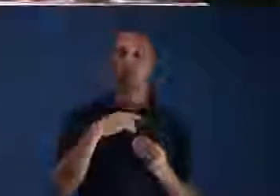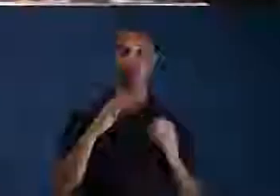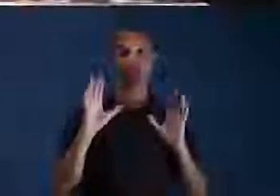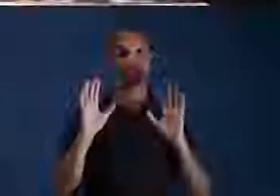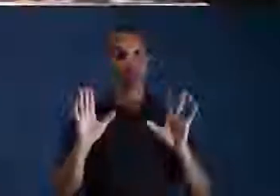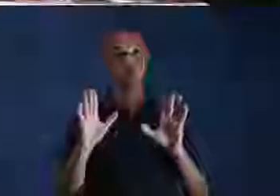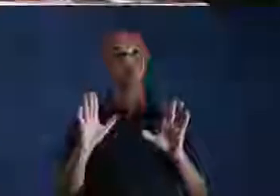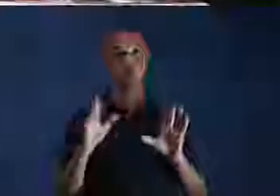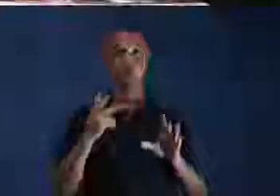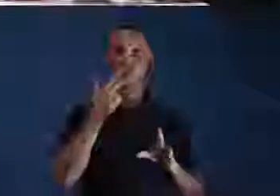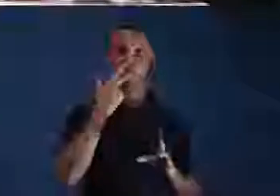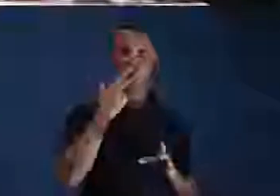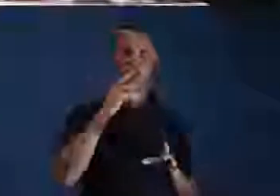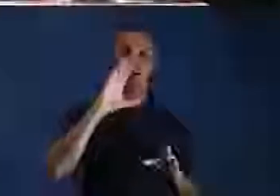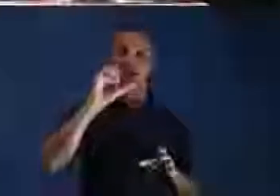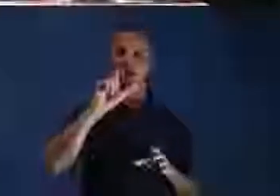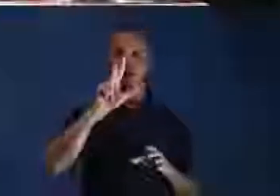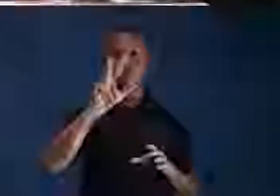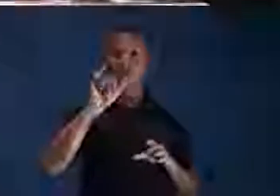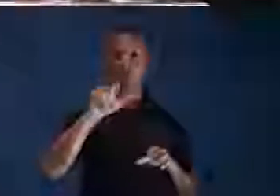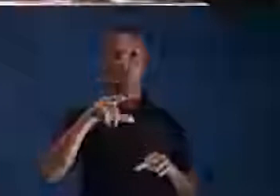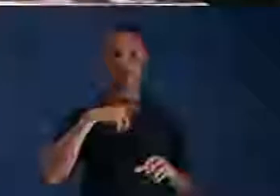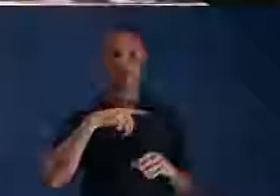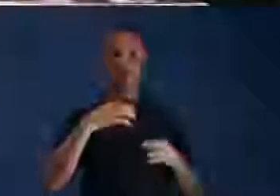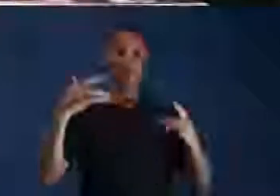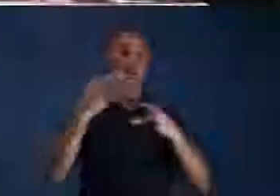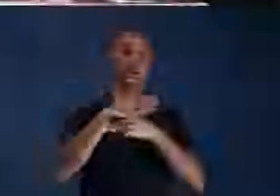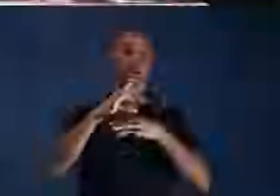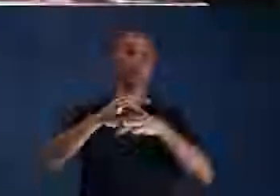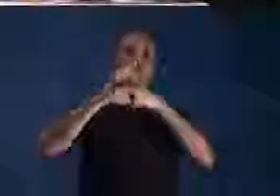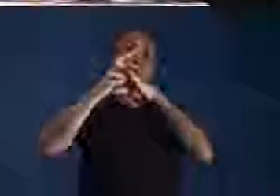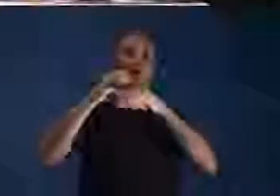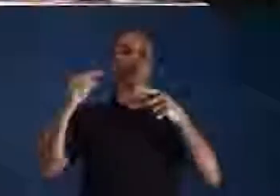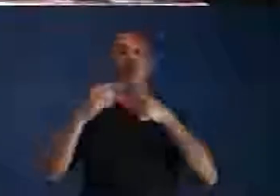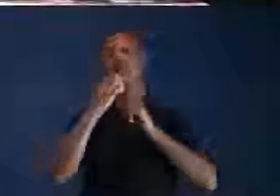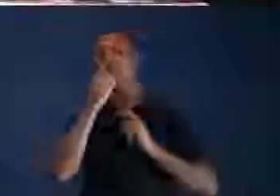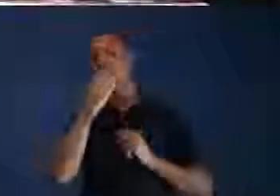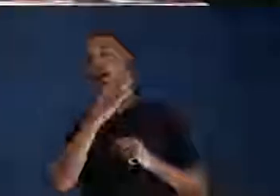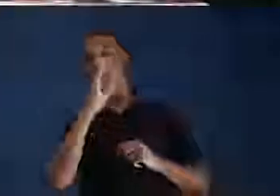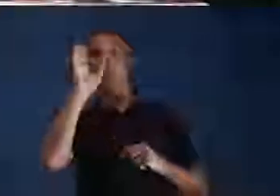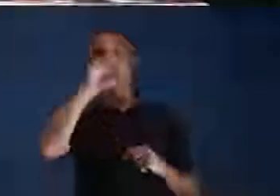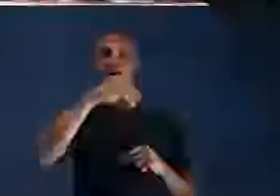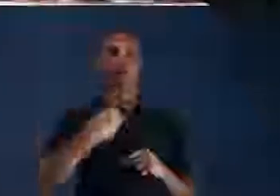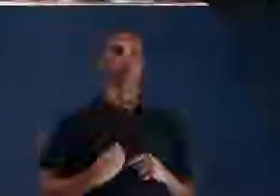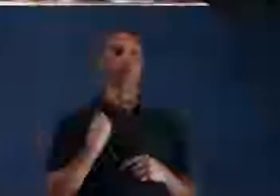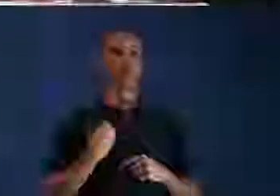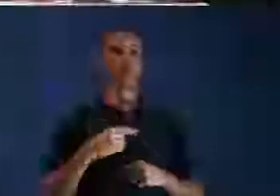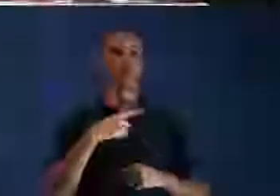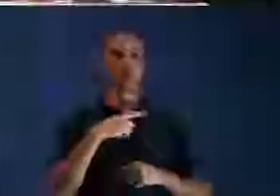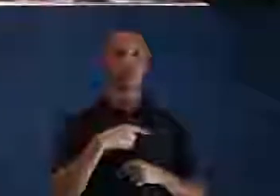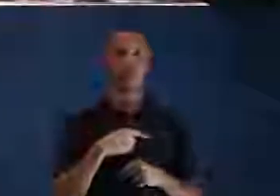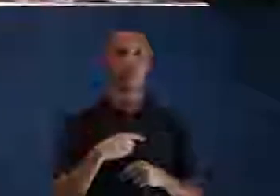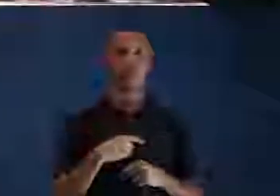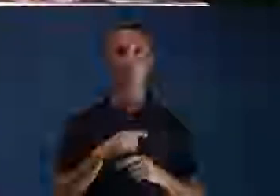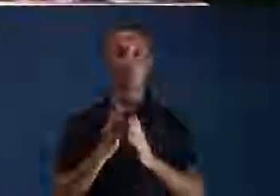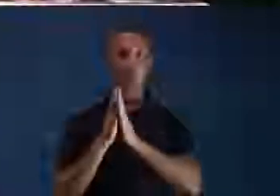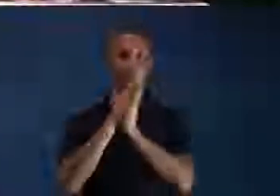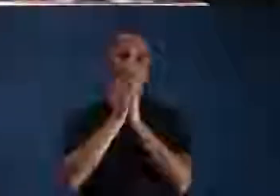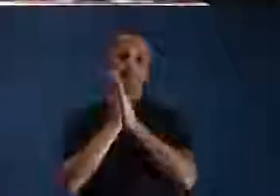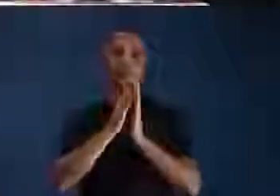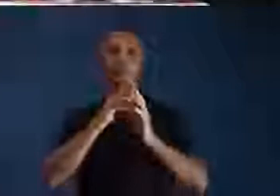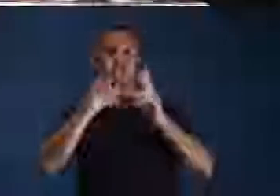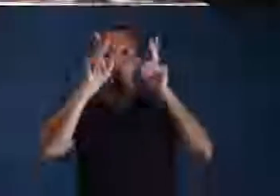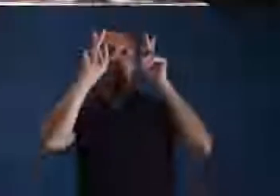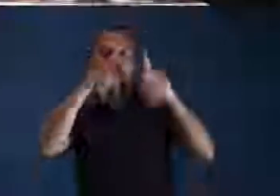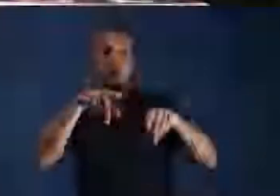como nos adverte Calvino, a cidade humana é o resultado do bem e do mal que nelas habita. Sua dupla natureza